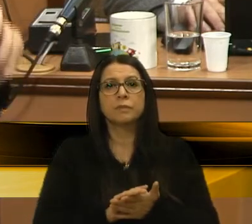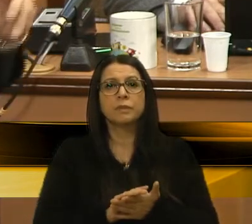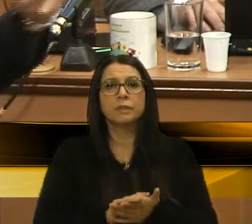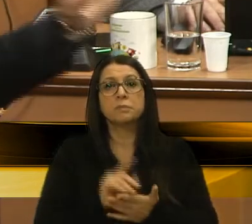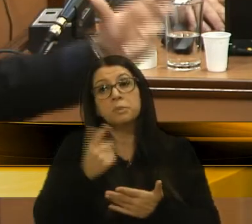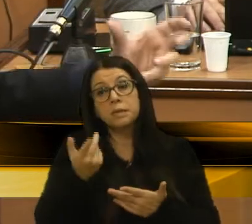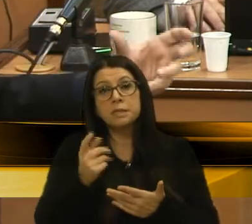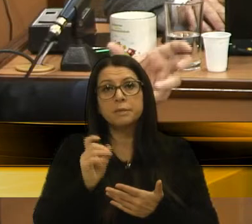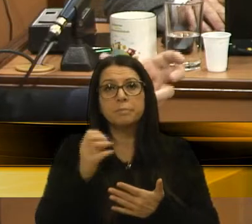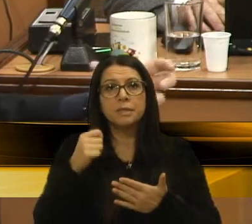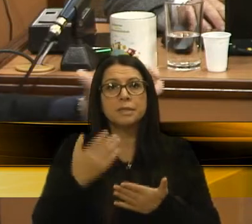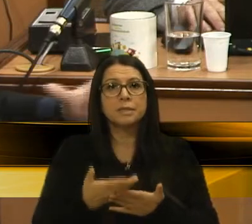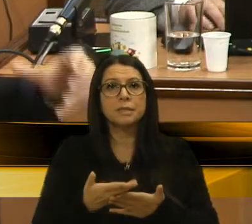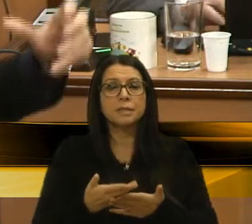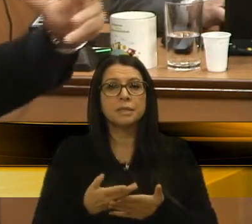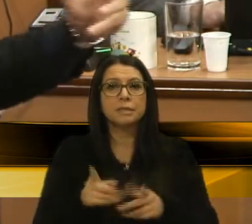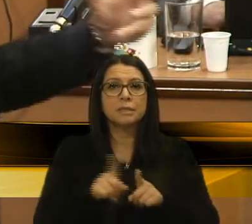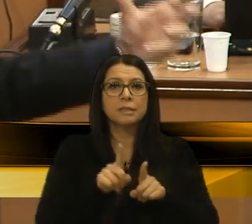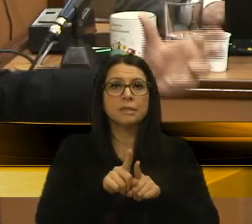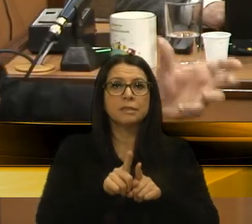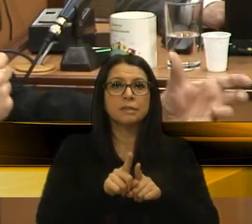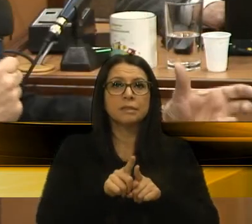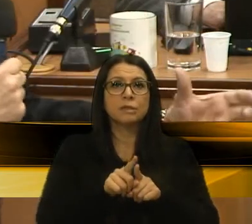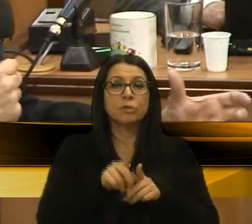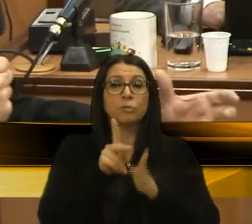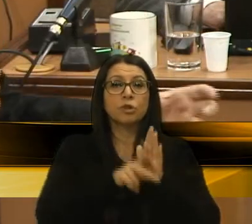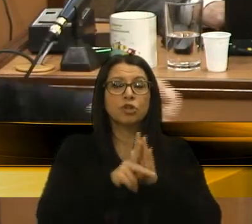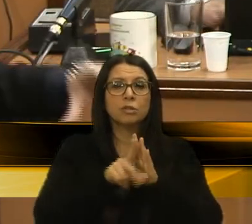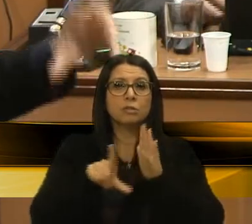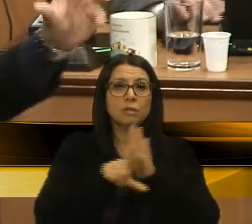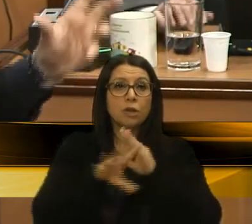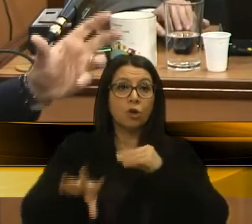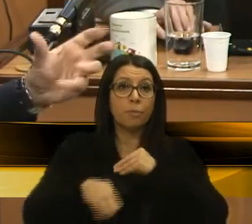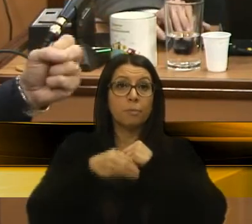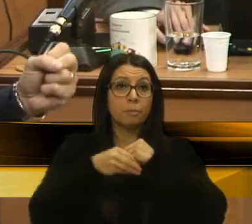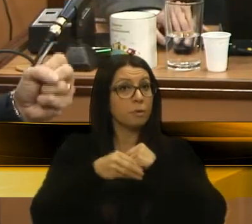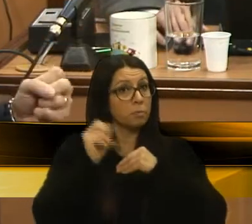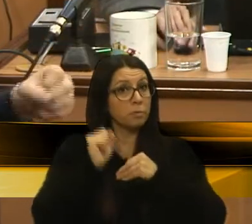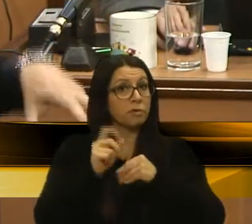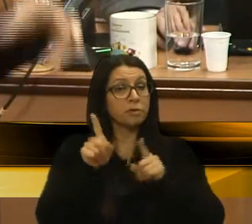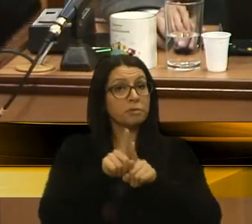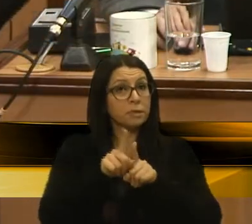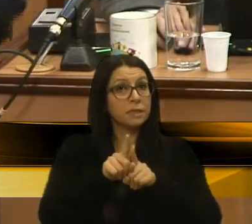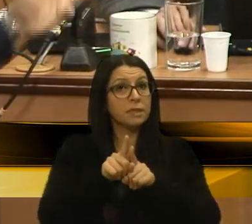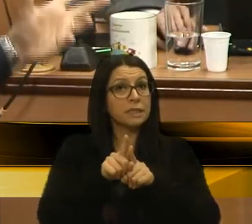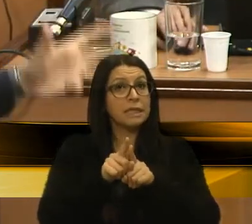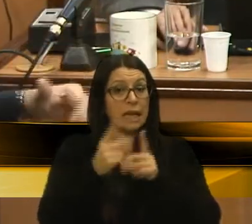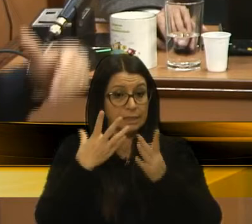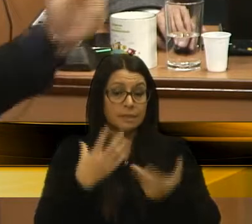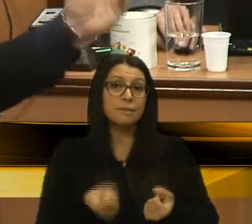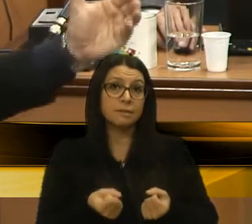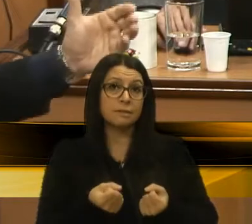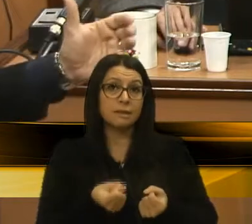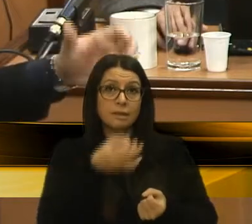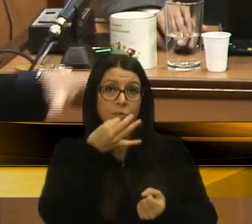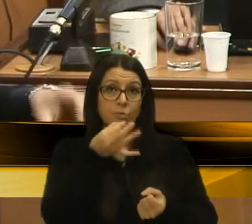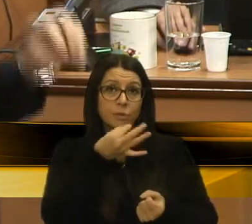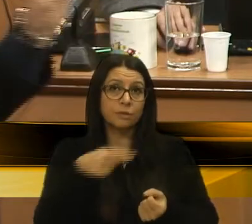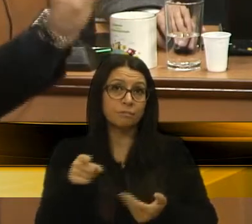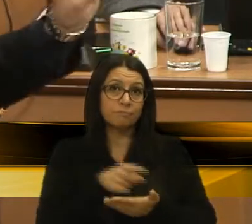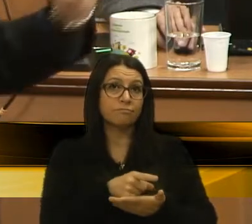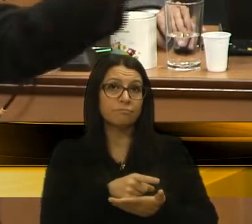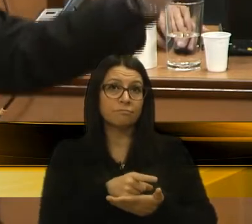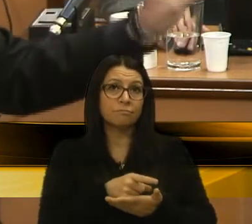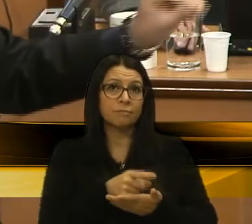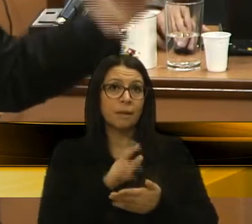numa eventualidade, inclusive um projeto de lei complementar, poderemos inclusive acatar as sugestões, né,